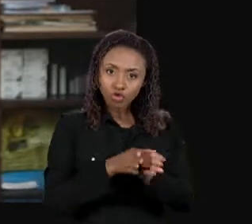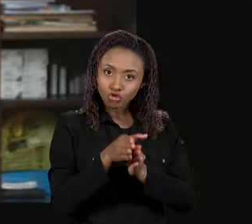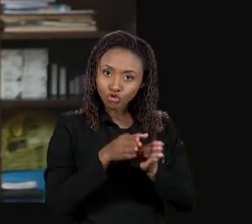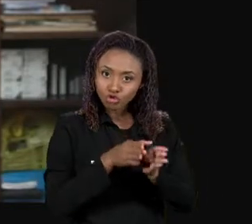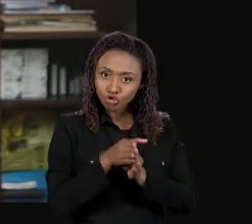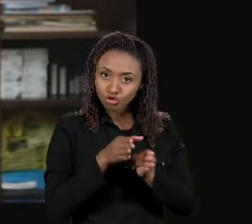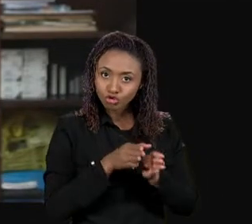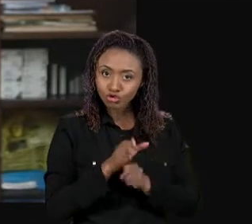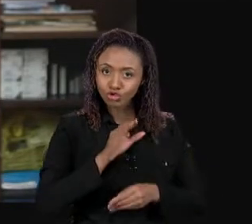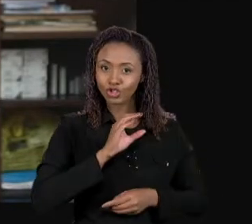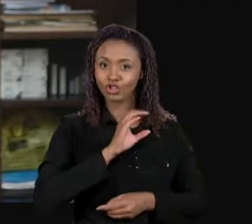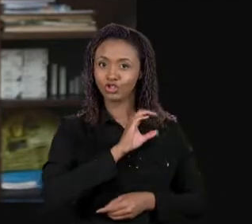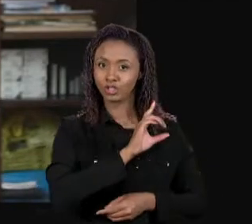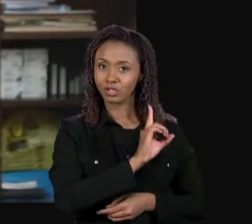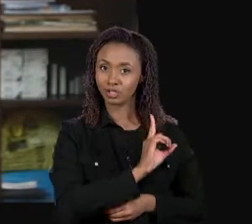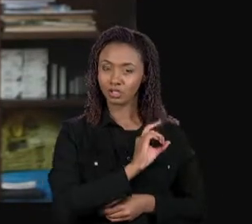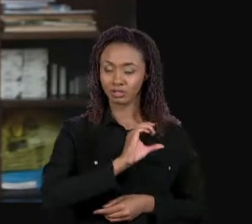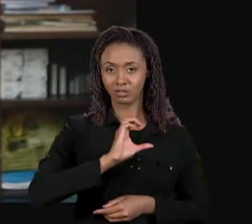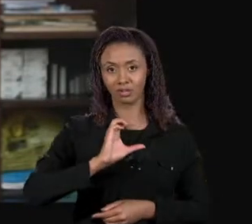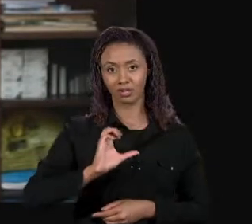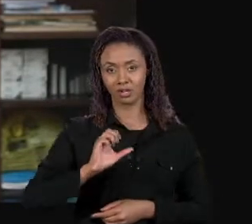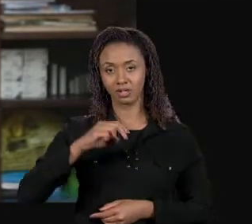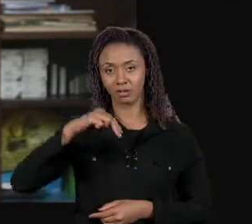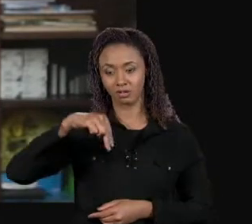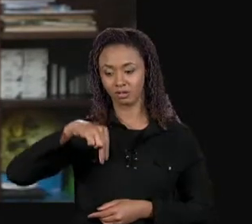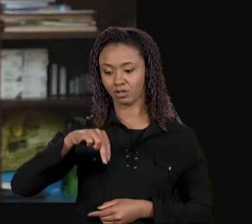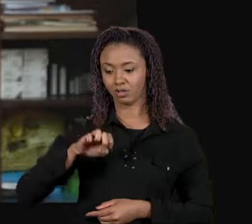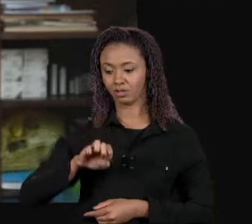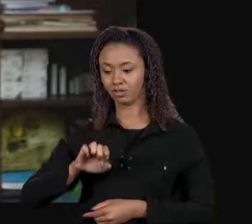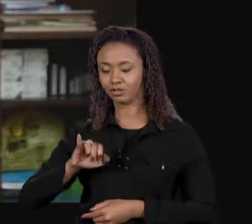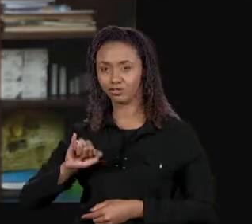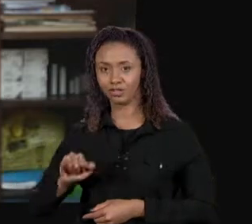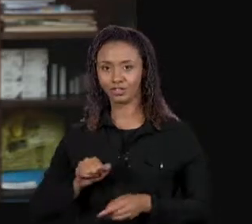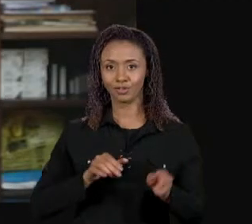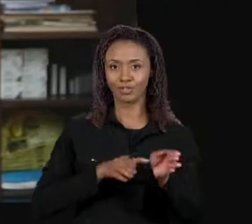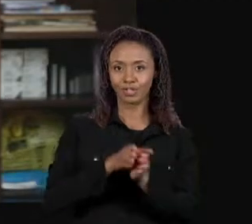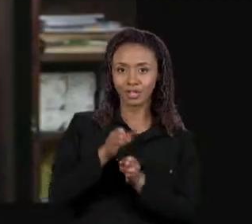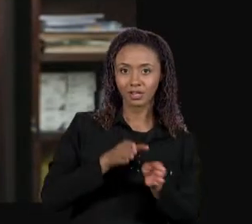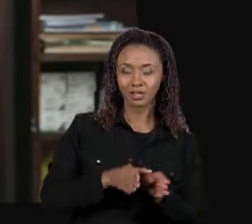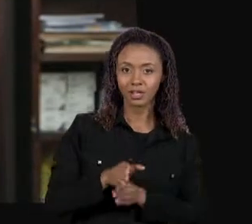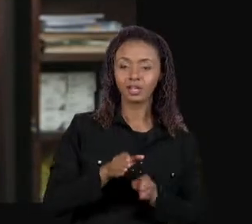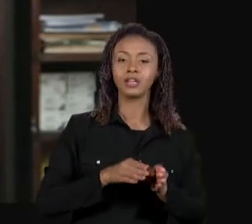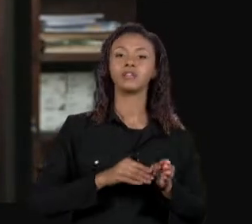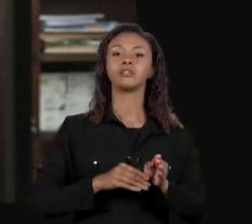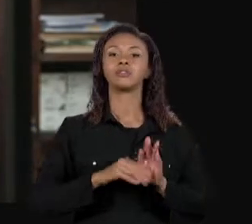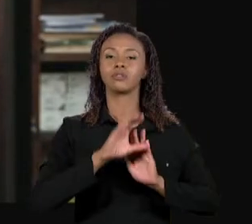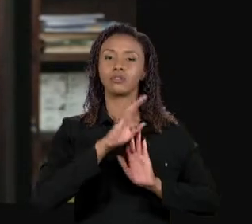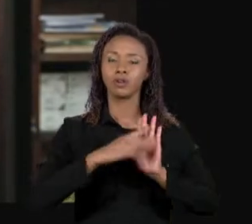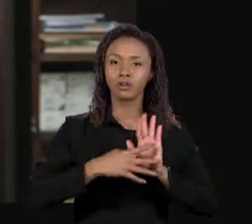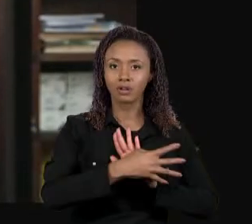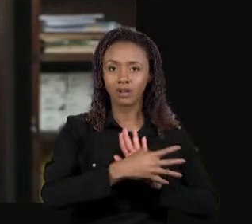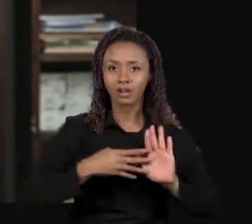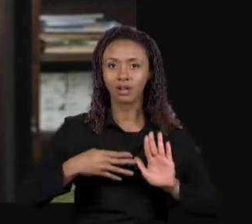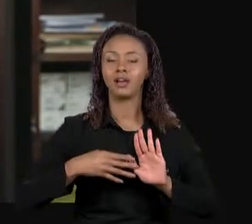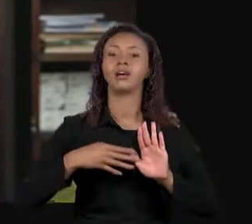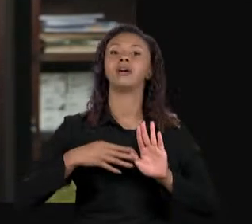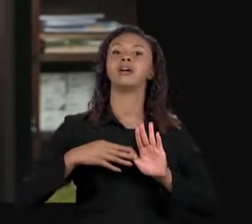para a educação infantil, elas foram aprovadas em dezembro de